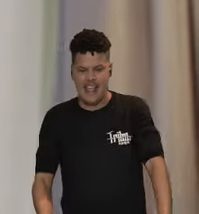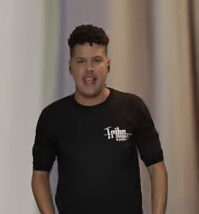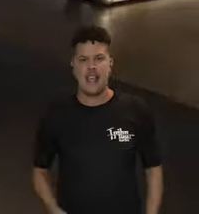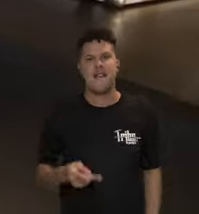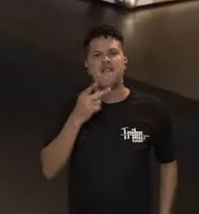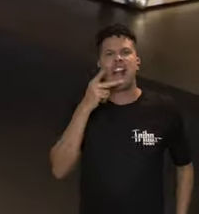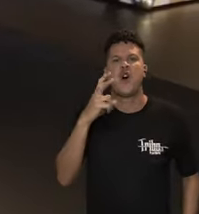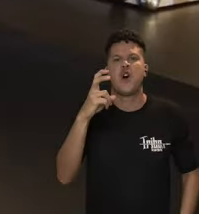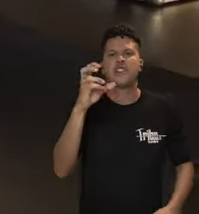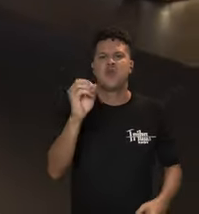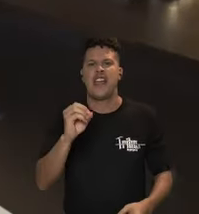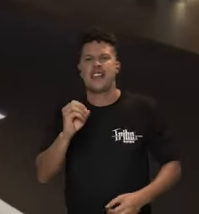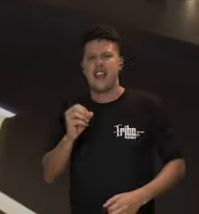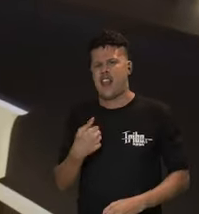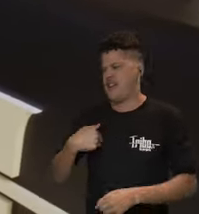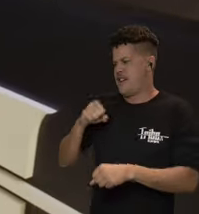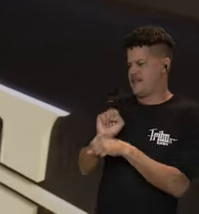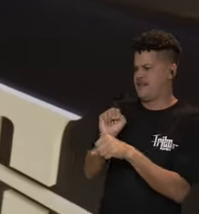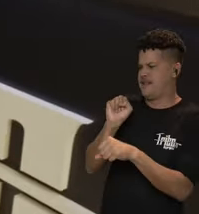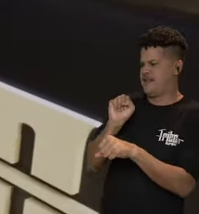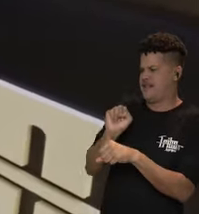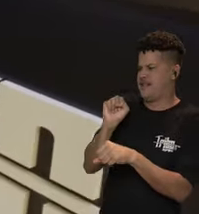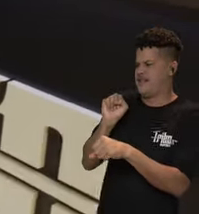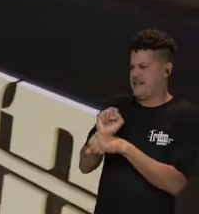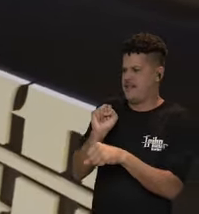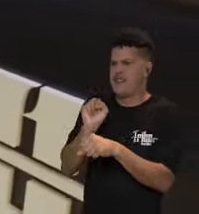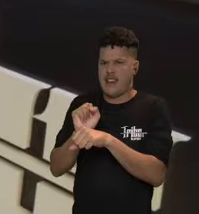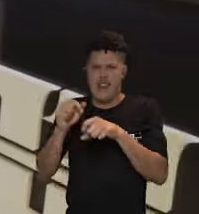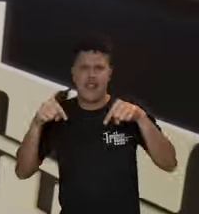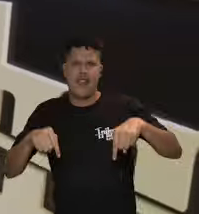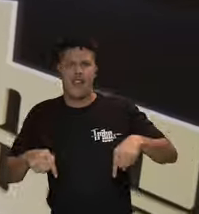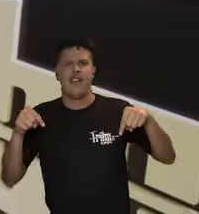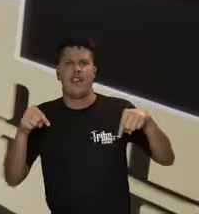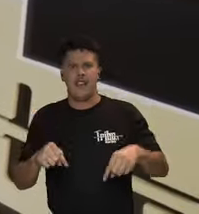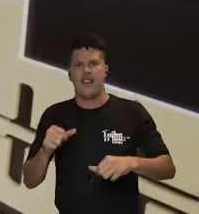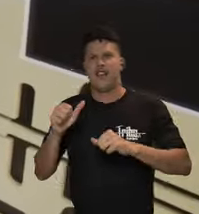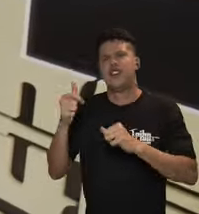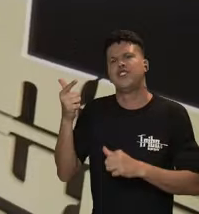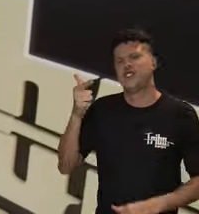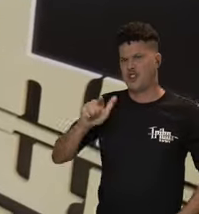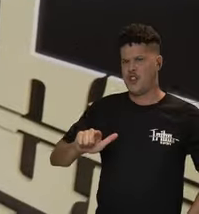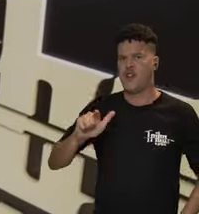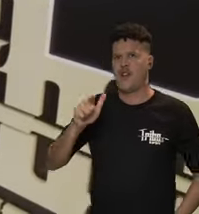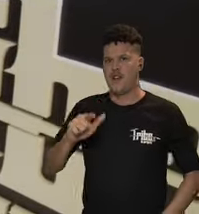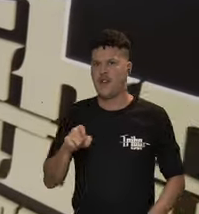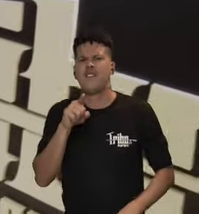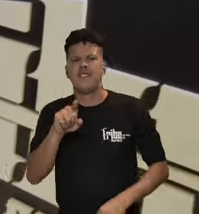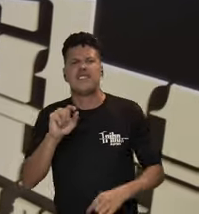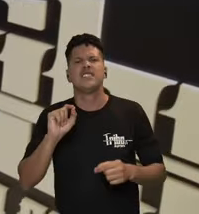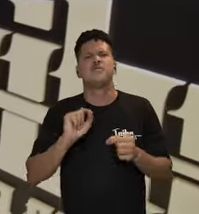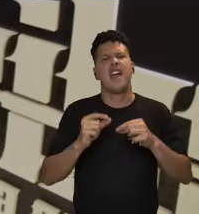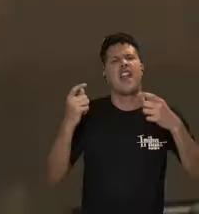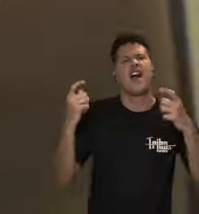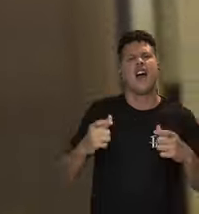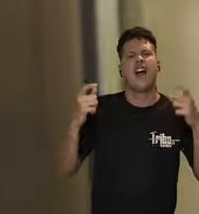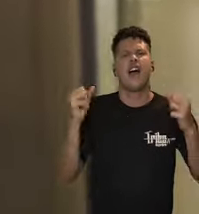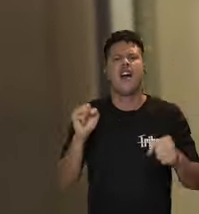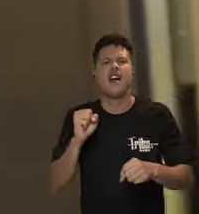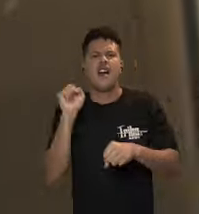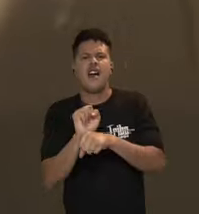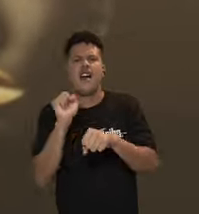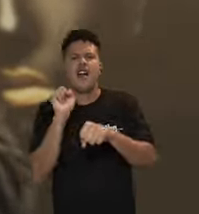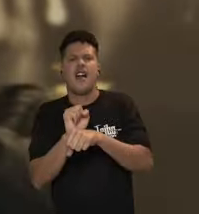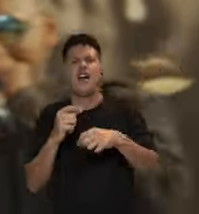fuder. Falou das nossas neguinhas, nós tá de campana aqui de novo. Onde vocês esperavam que